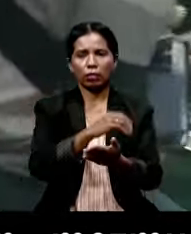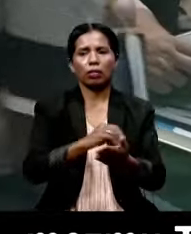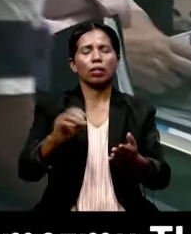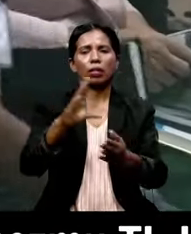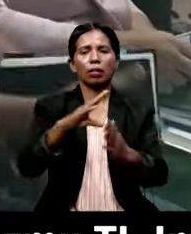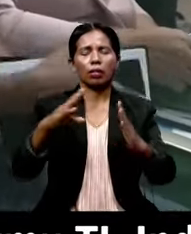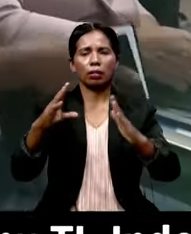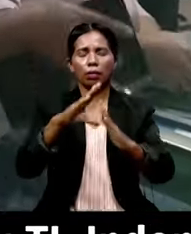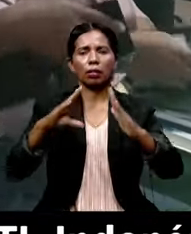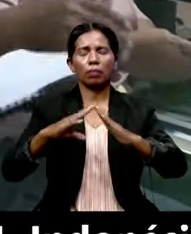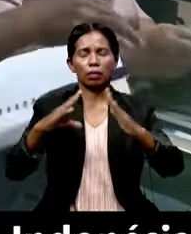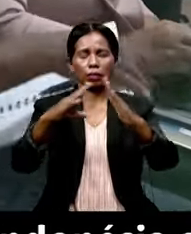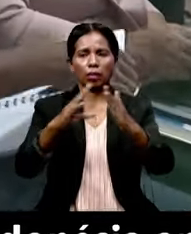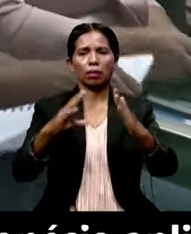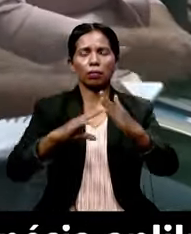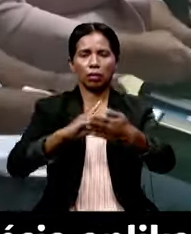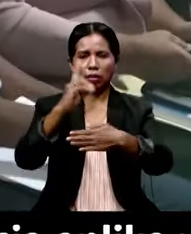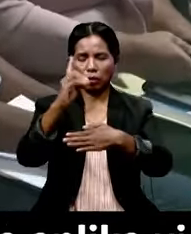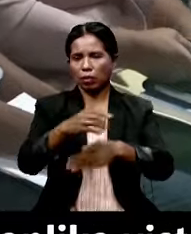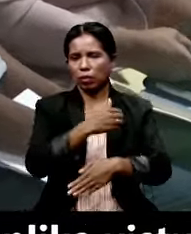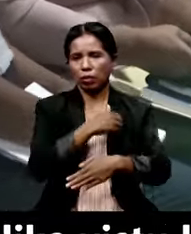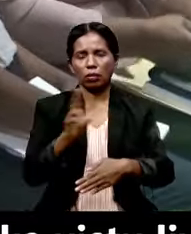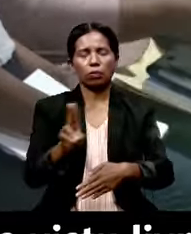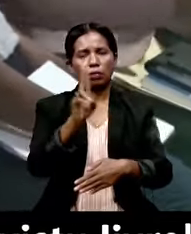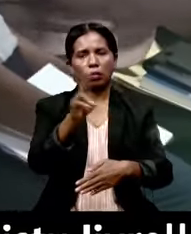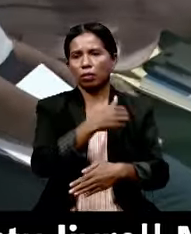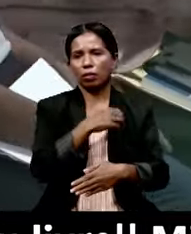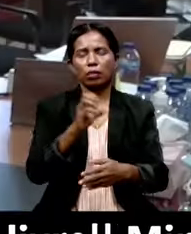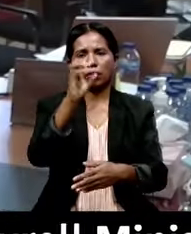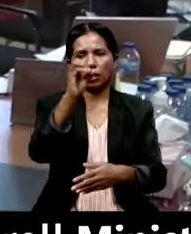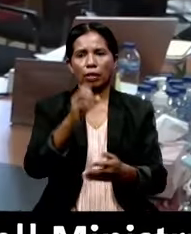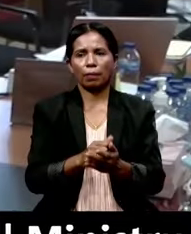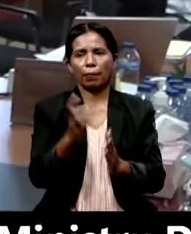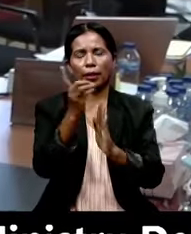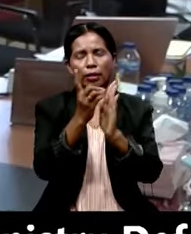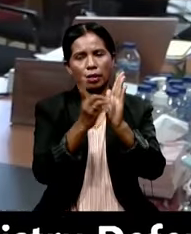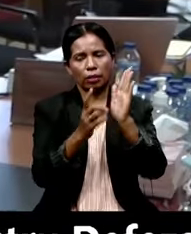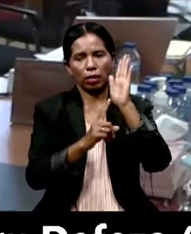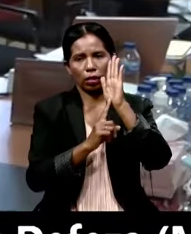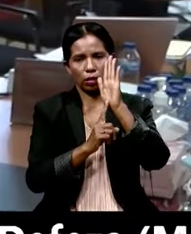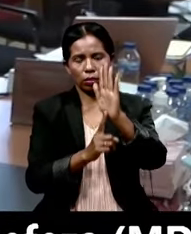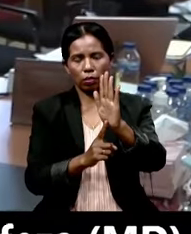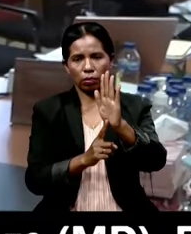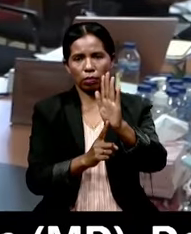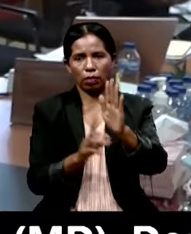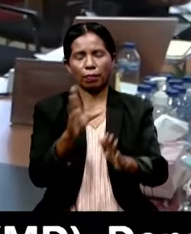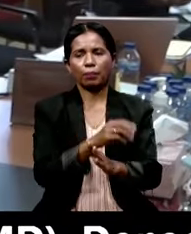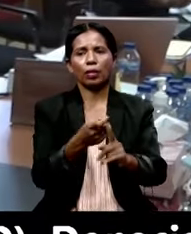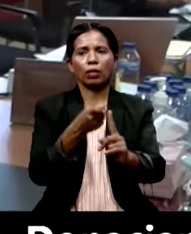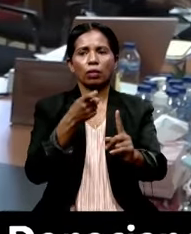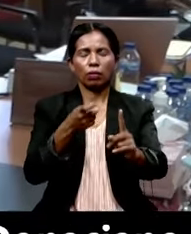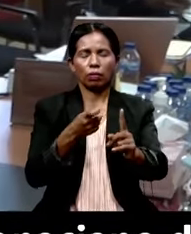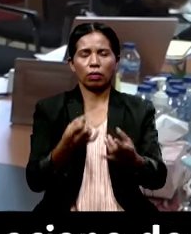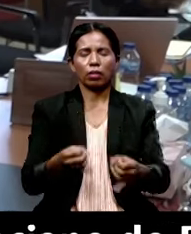menor, mas bem capital desenvolvimento, to agora execução zero. Tu dados na BMA Catur e a portal transferência, o